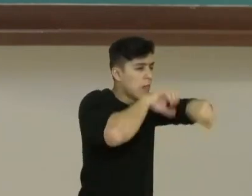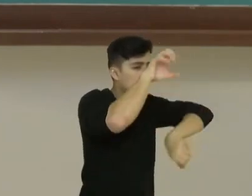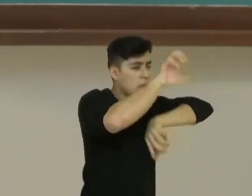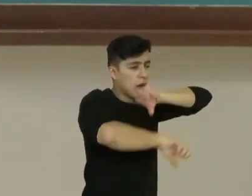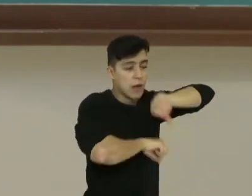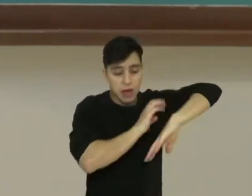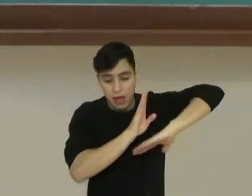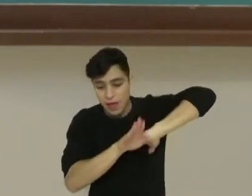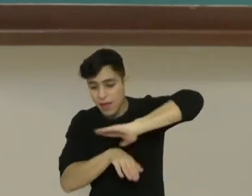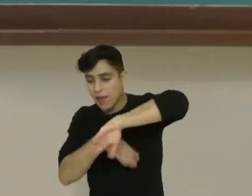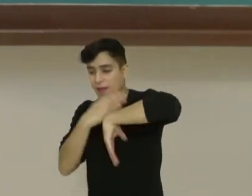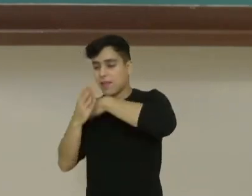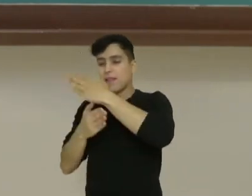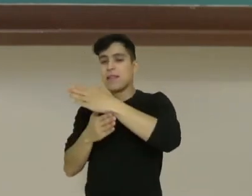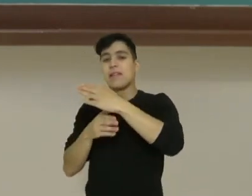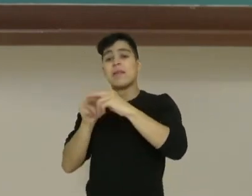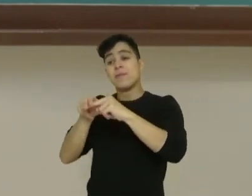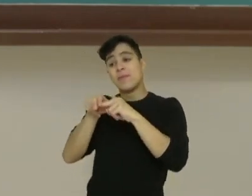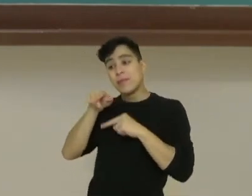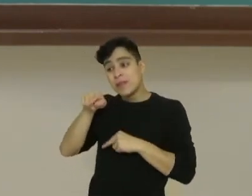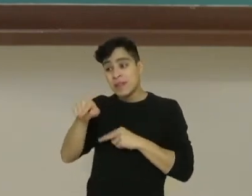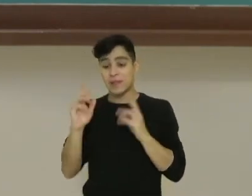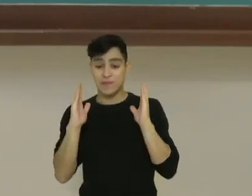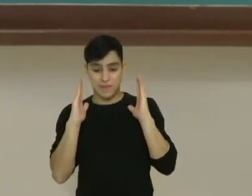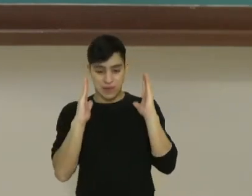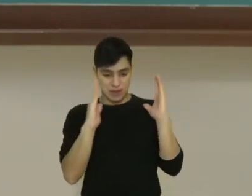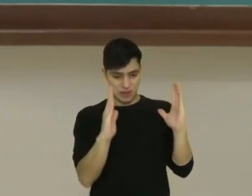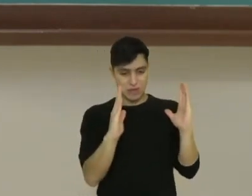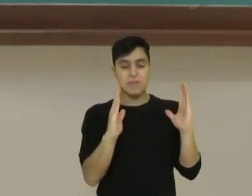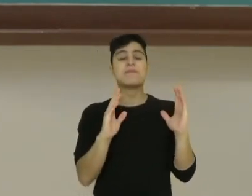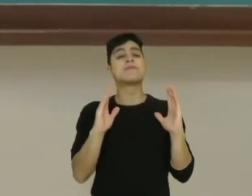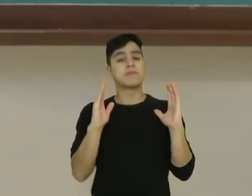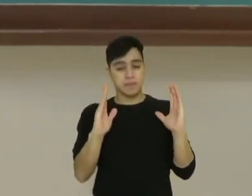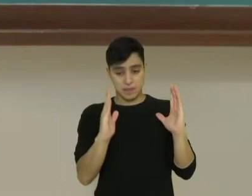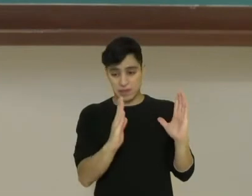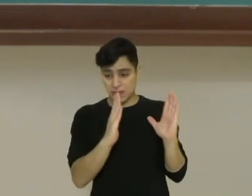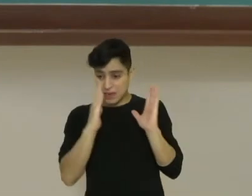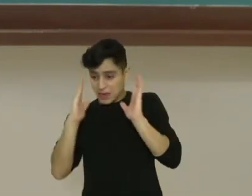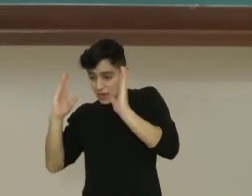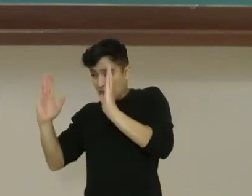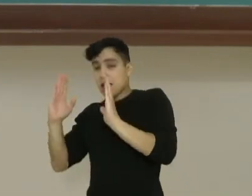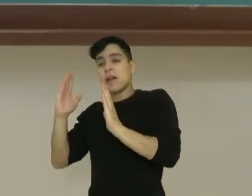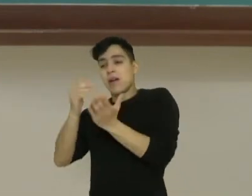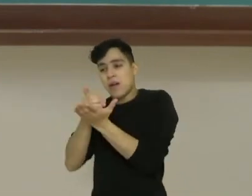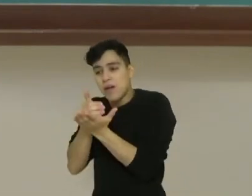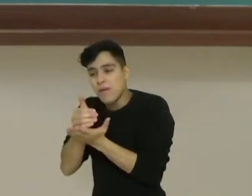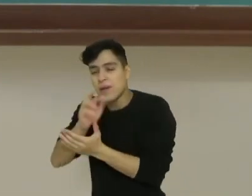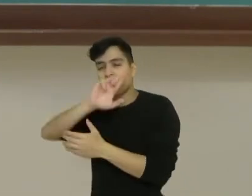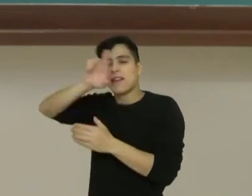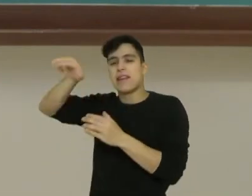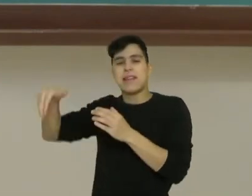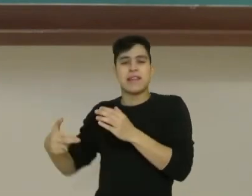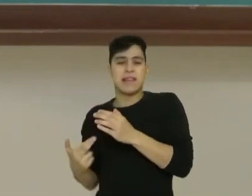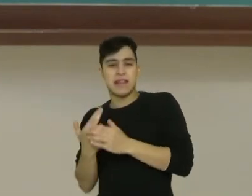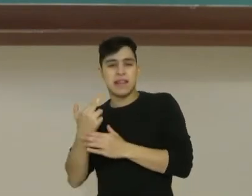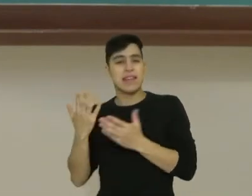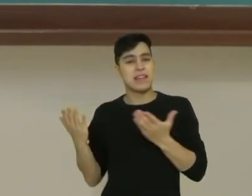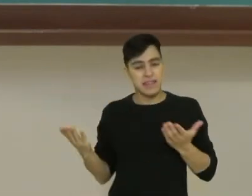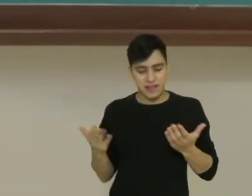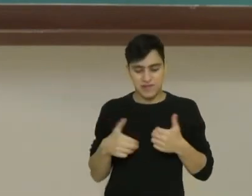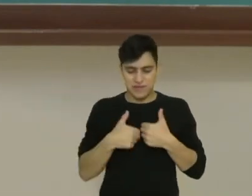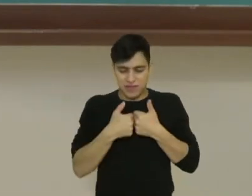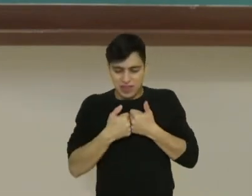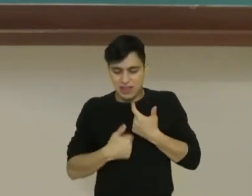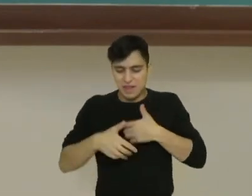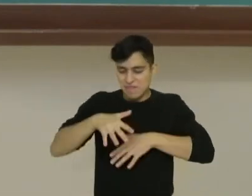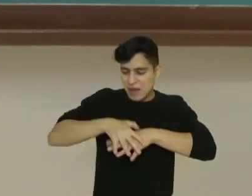que o humanismo vai preceder o Renascimento, e o Renascimento renasce do conhecimento dos gregos antigos. Então na física, na